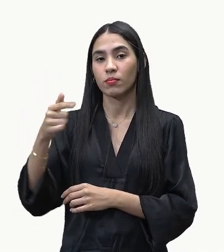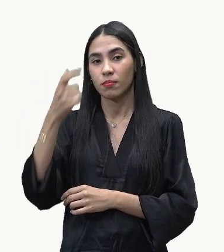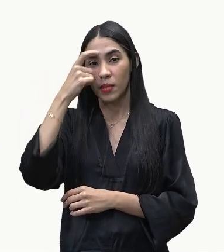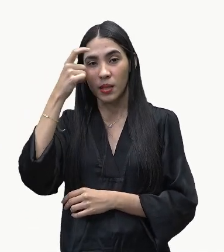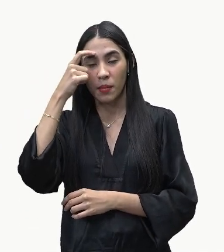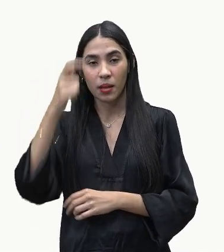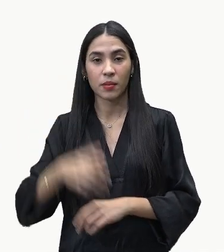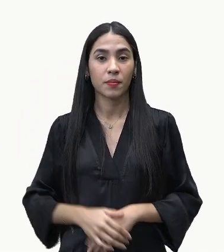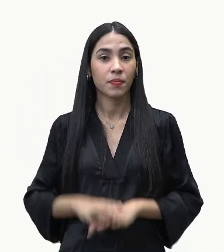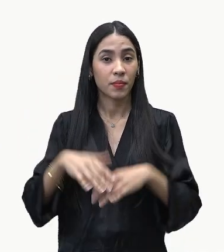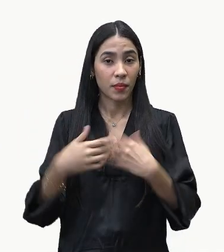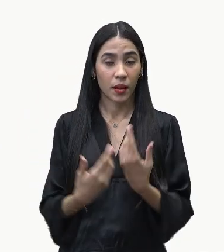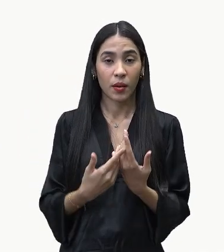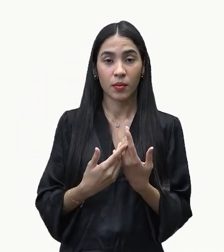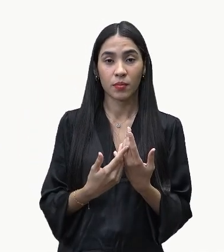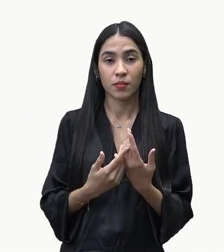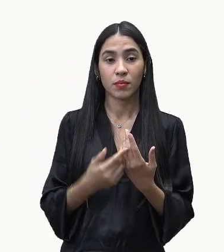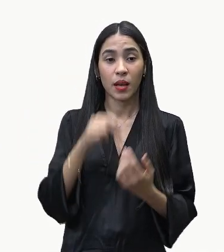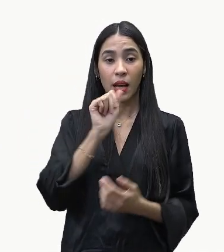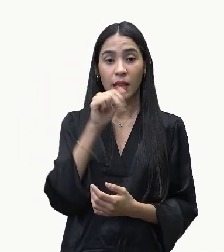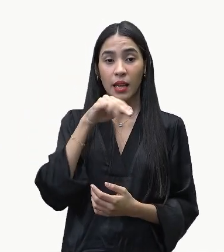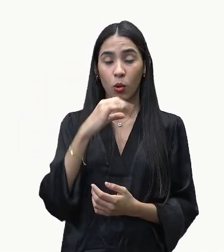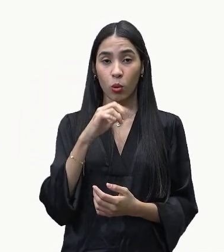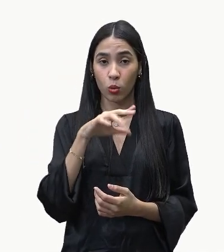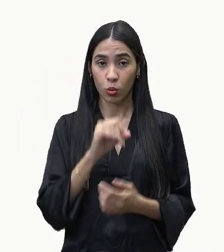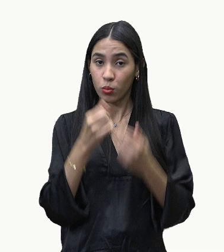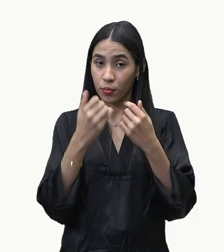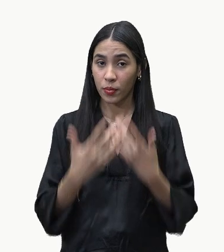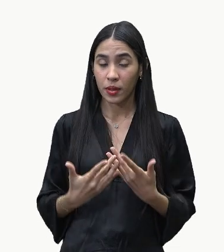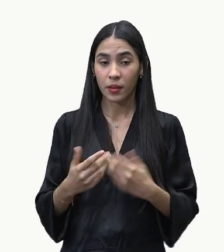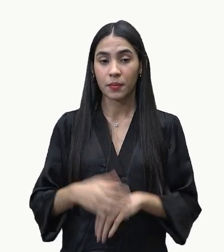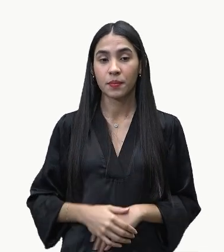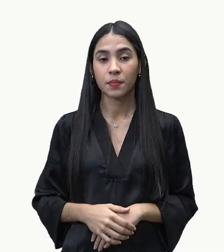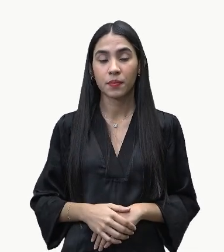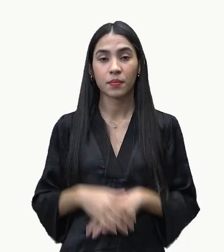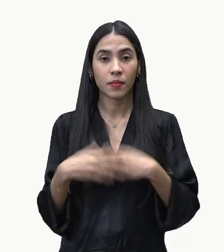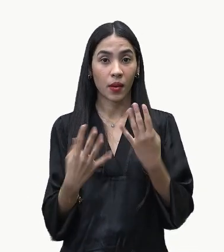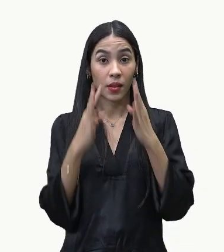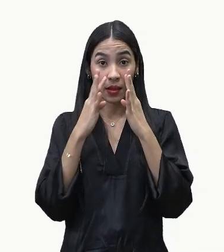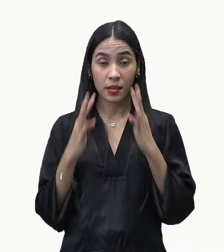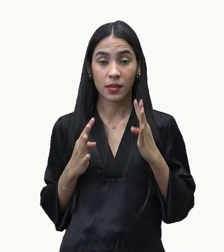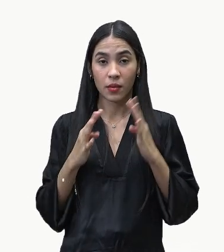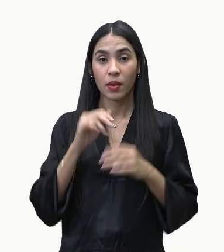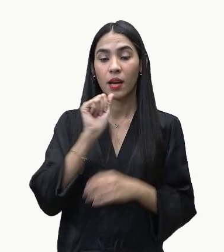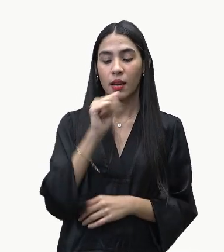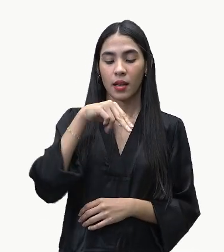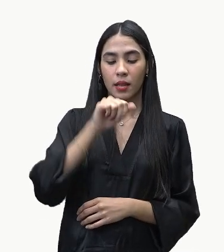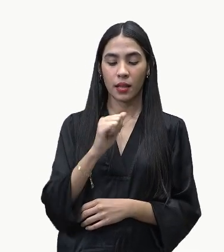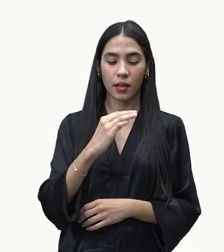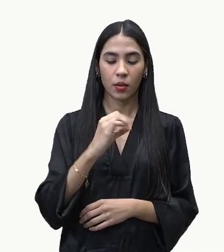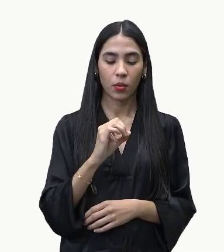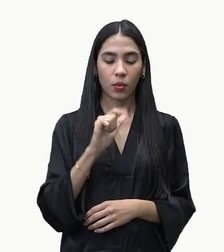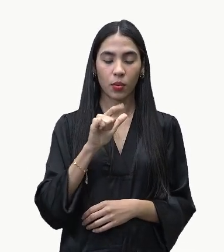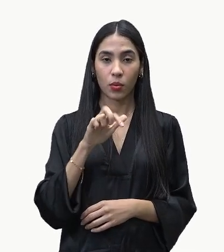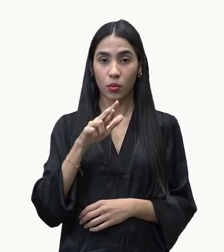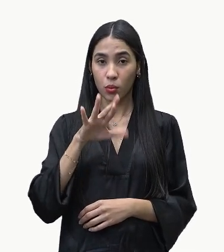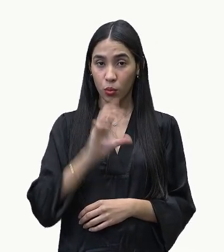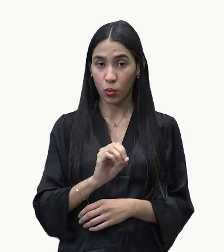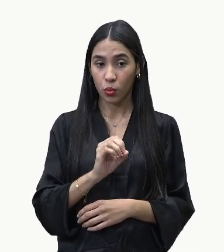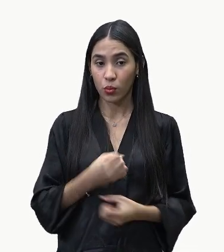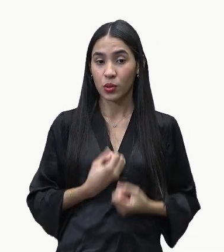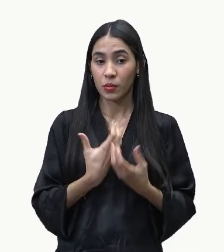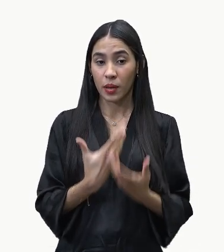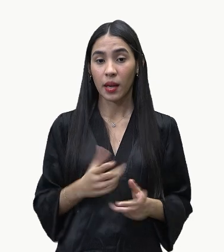é isso que a expressão vai acontecer. Então, fiquem atentos que o anacoluto quer expressar isso aqui,